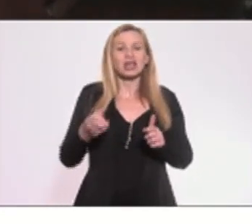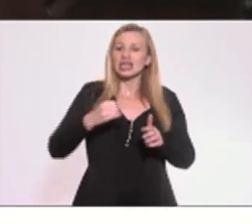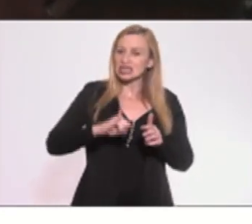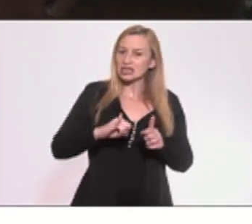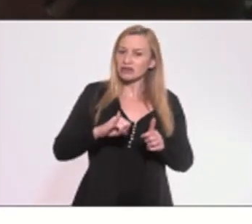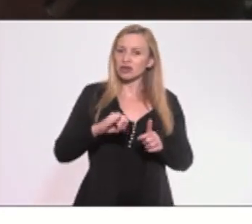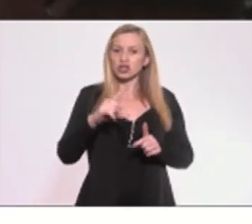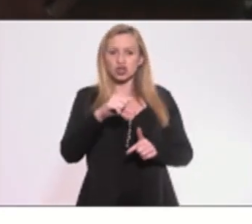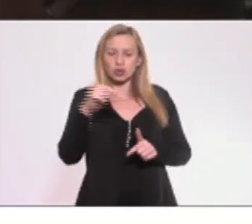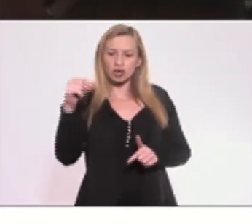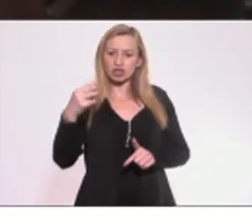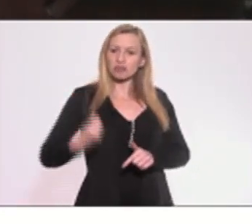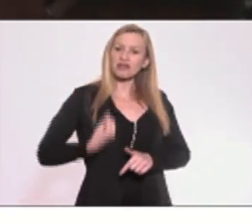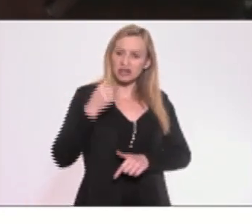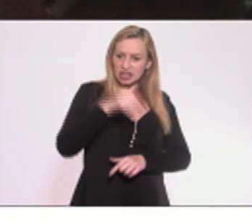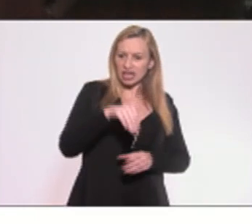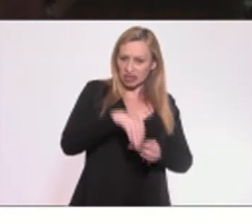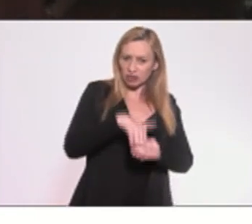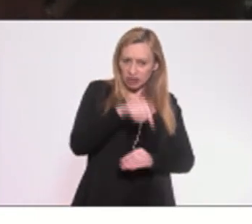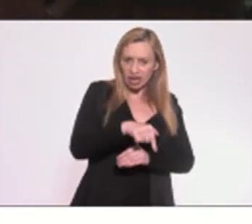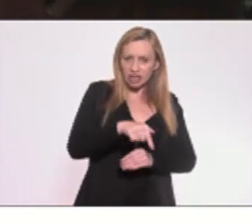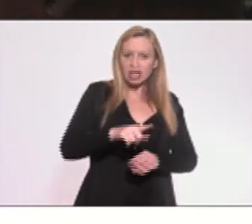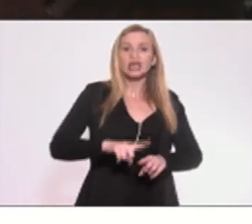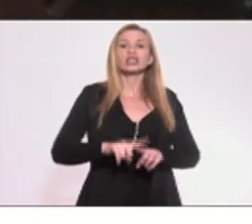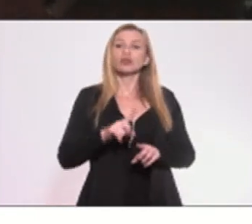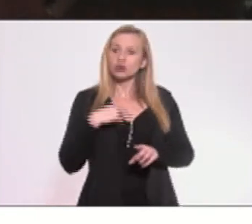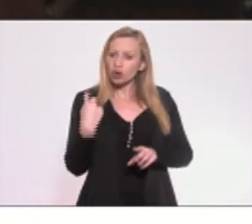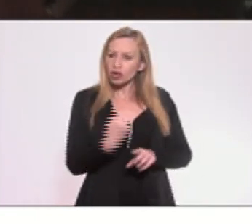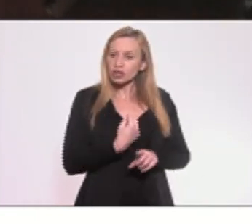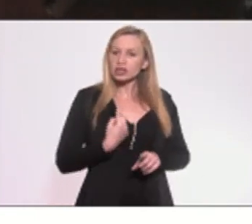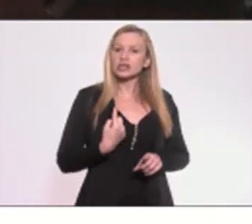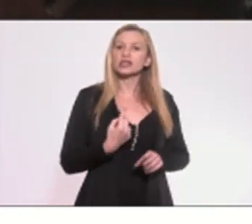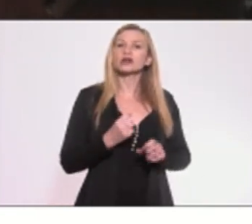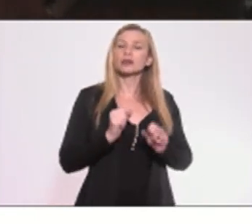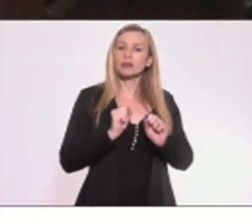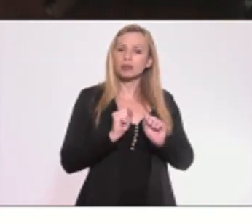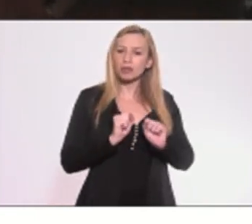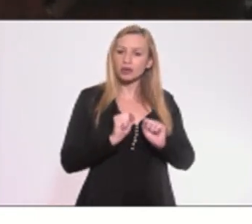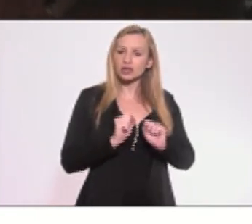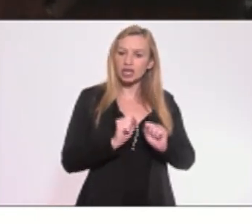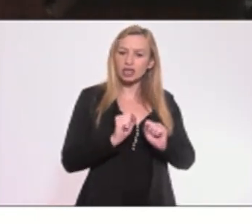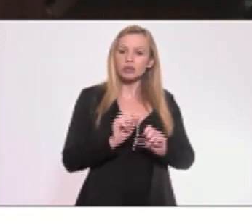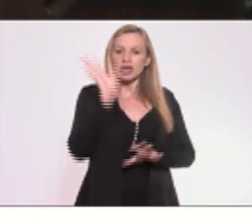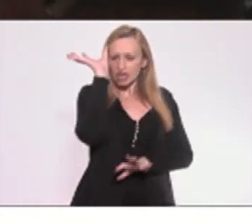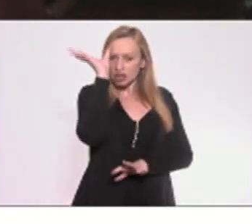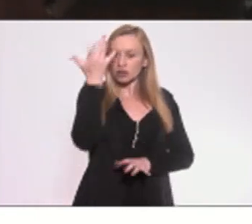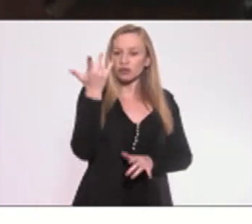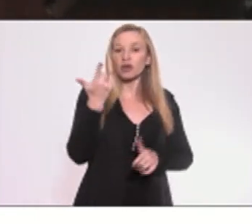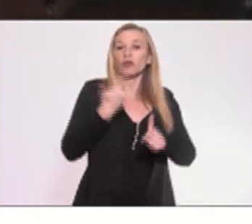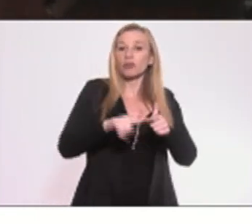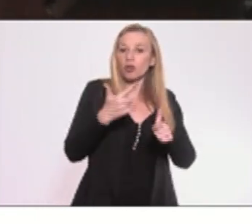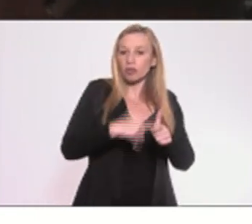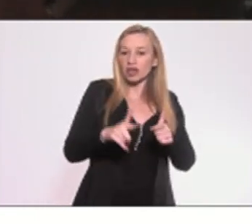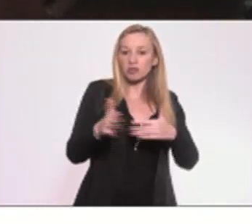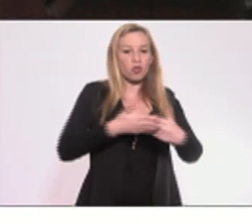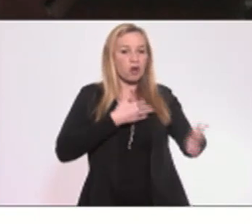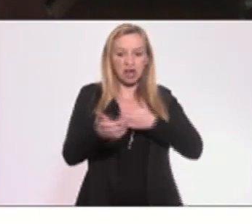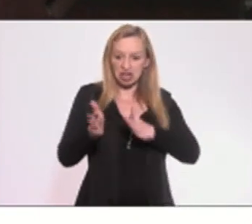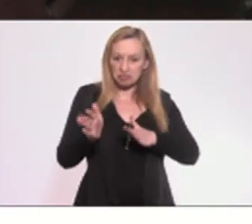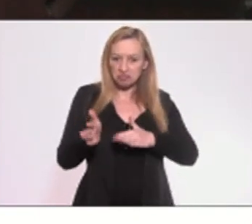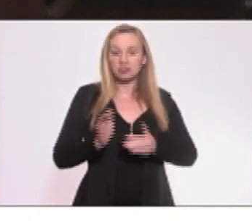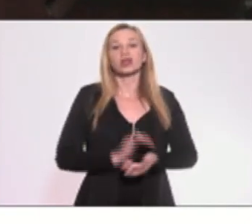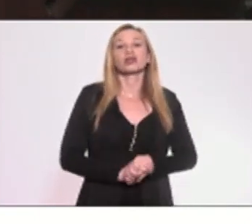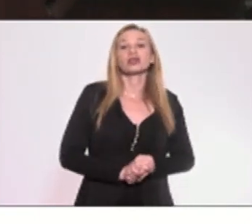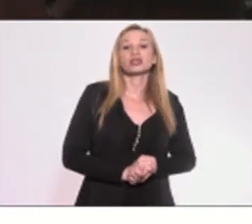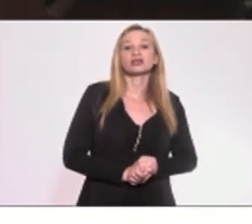e escolhido para estar aqui, é porque a gente tinha condição de assumir e resolver o problema, quer seja ele o que for.